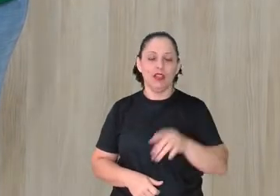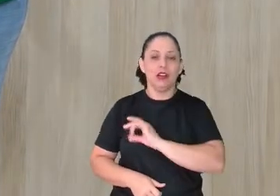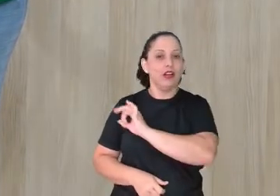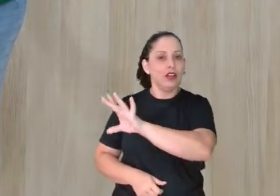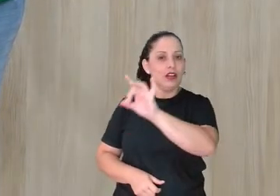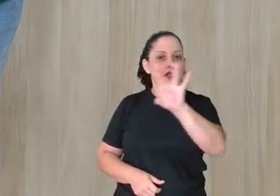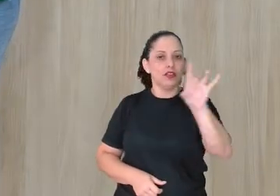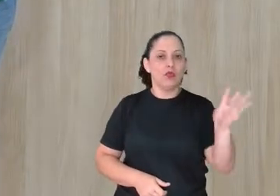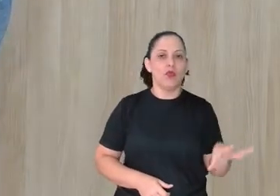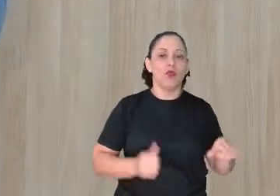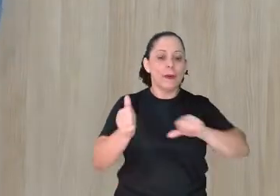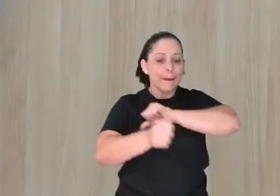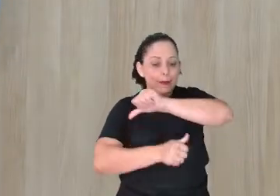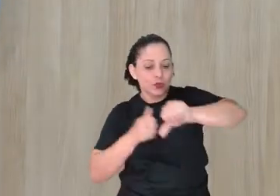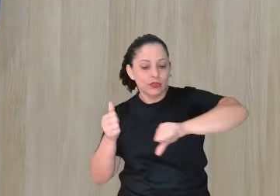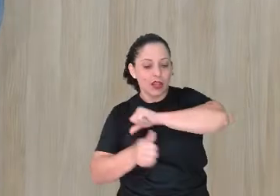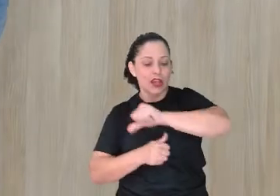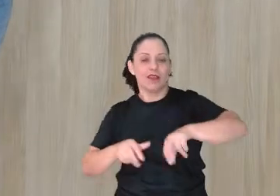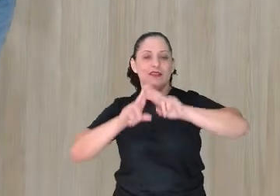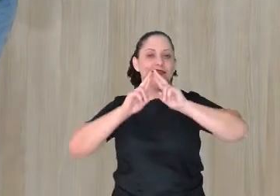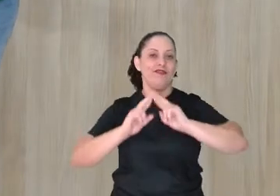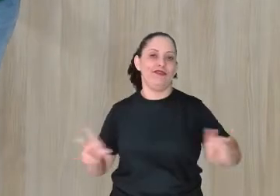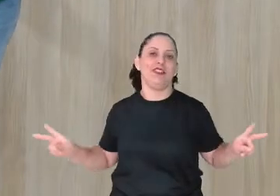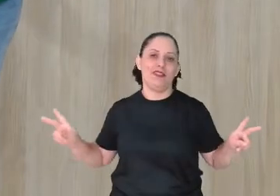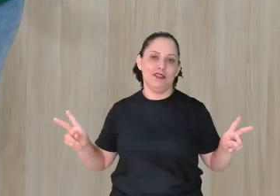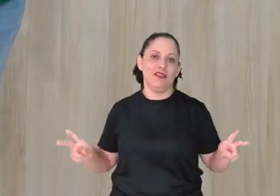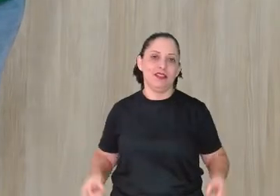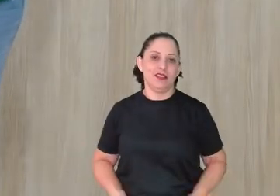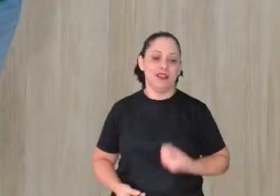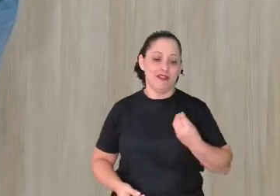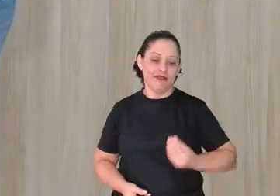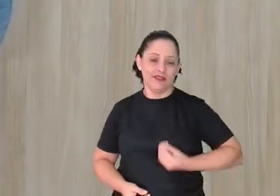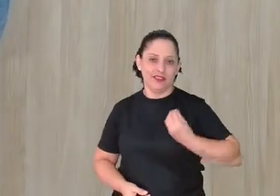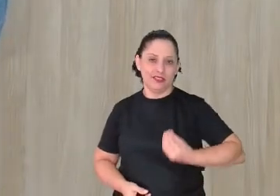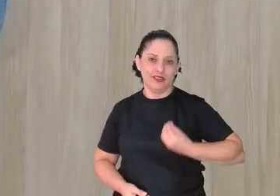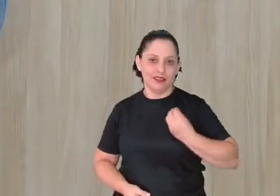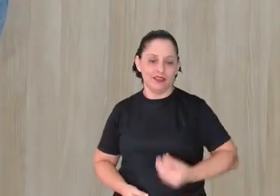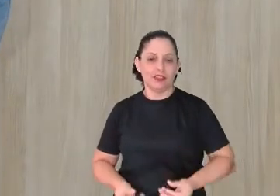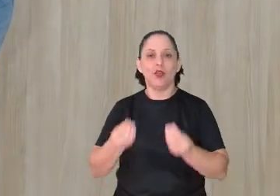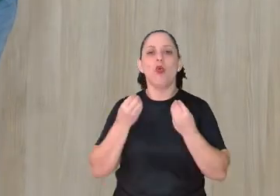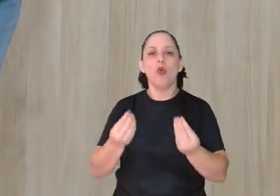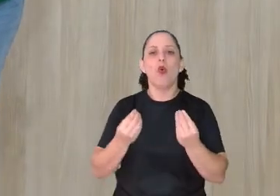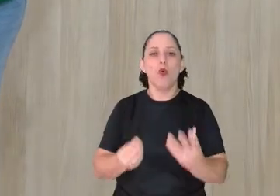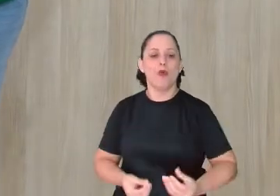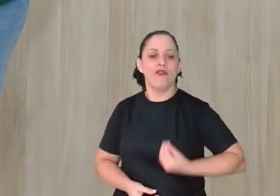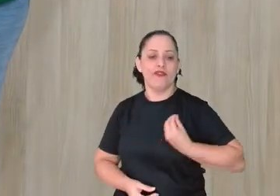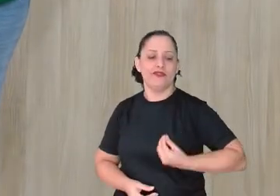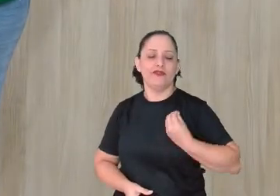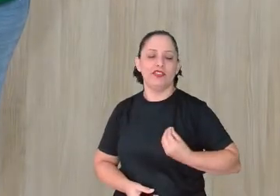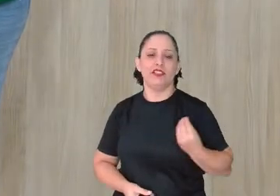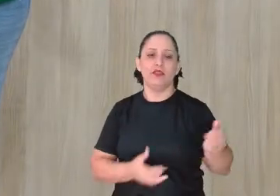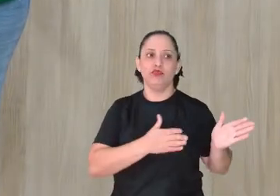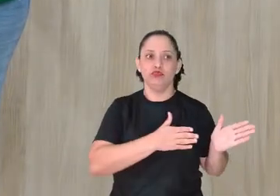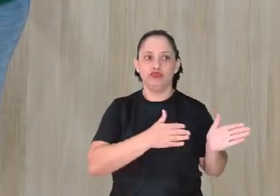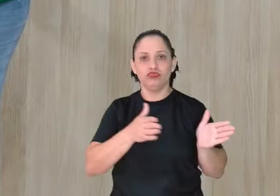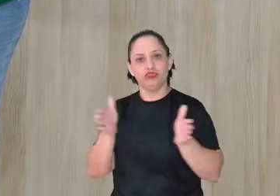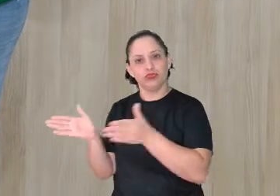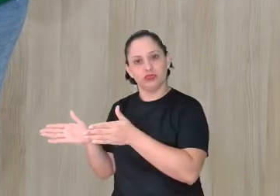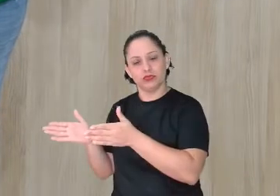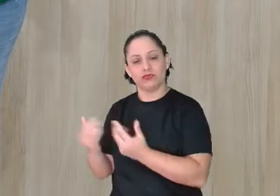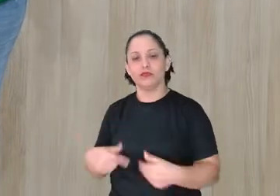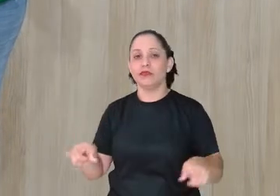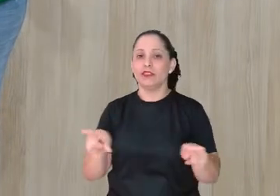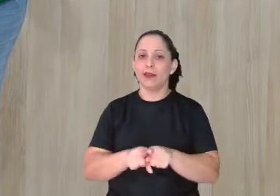podemos mudar nossos hábitos cotidianos, né, nas nossas vidas, né, como a gente leva a nossa vida cotidianamente. E também